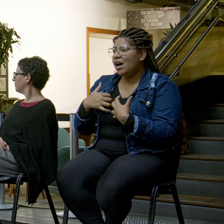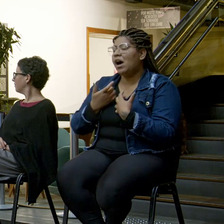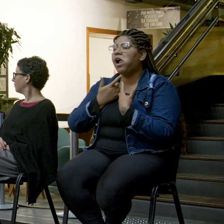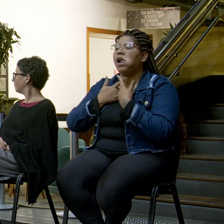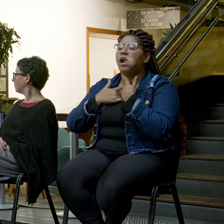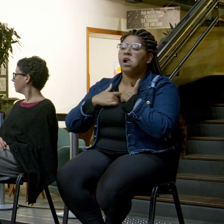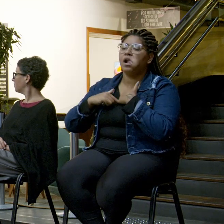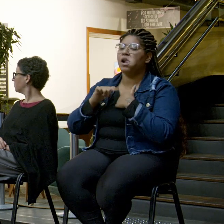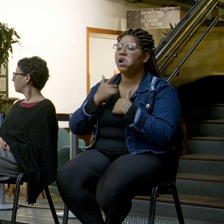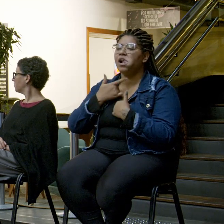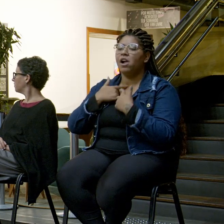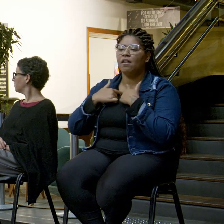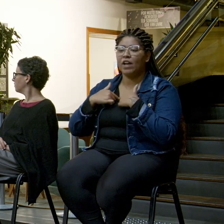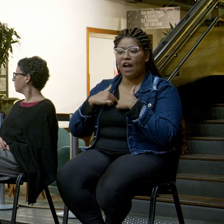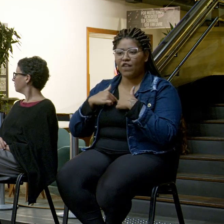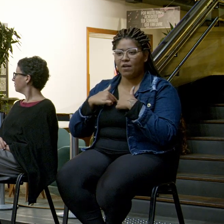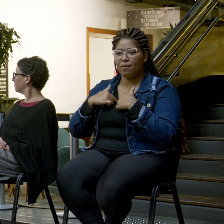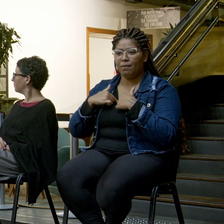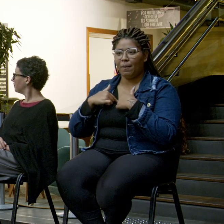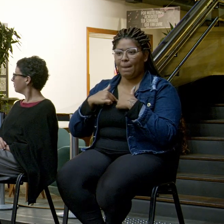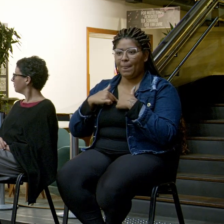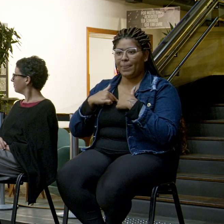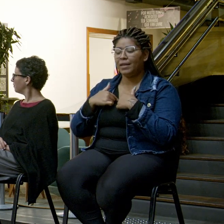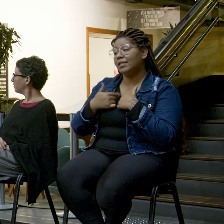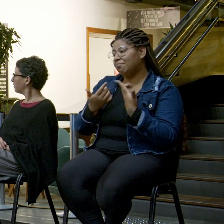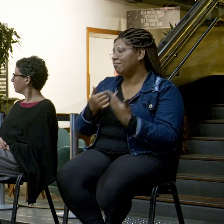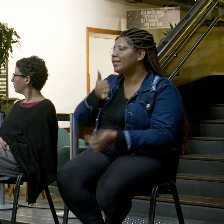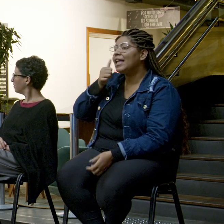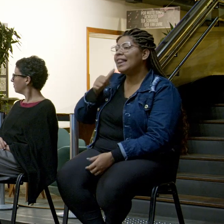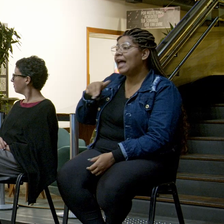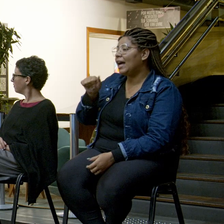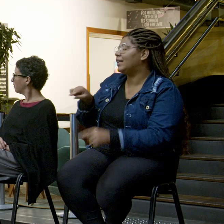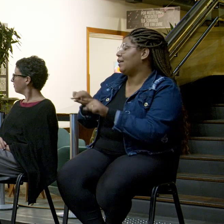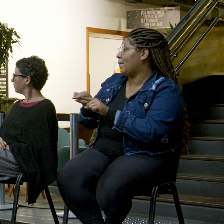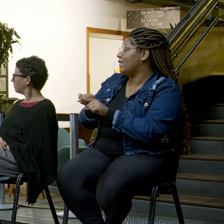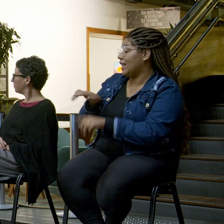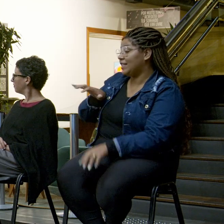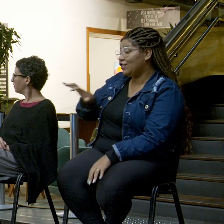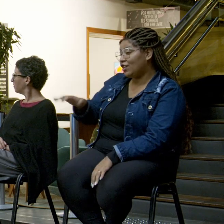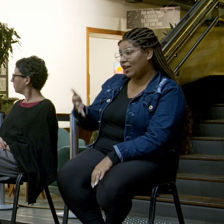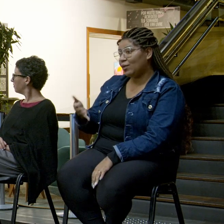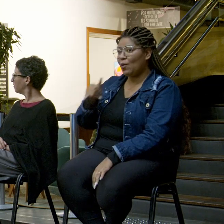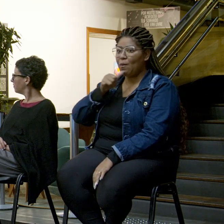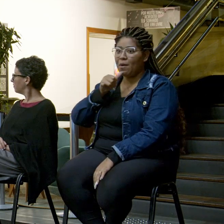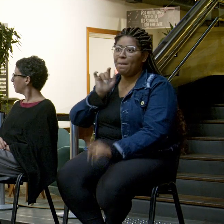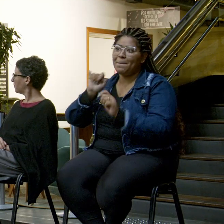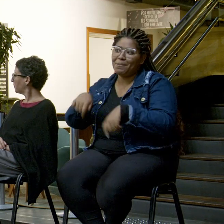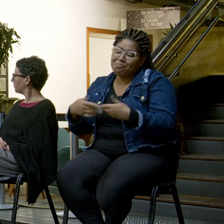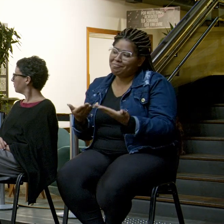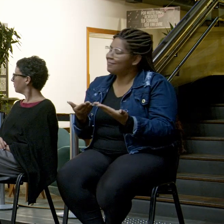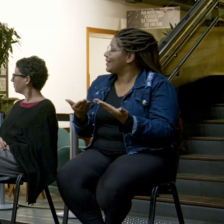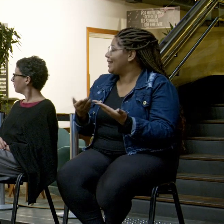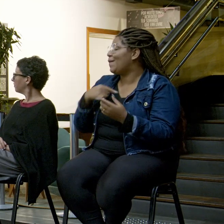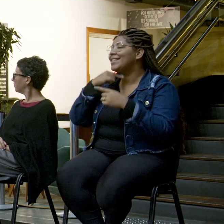prazer imenso, né? O trabalho da Ana, eu acho que fica nesse entre, e ela quer estar entre mesmo. Eu acho que